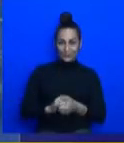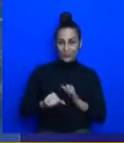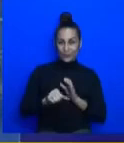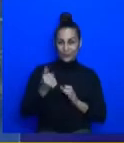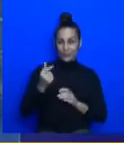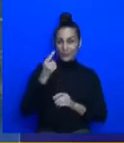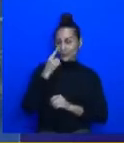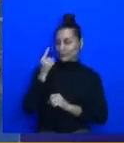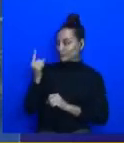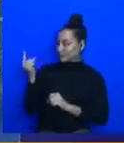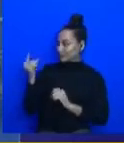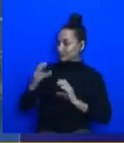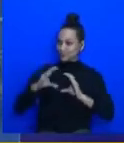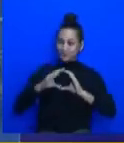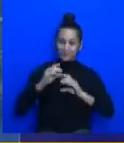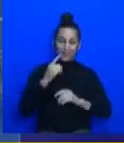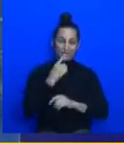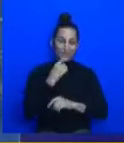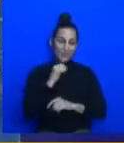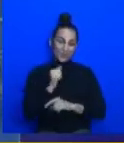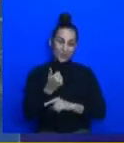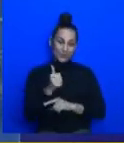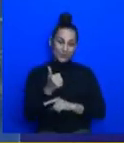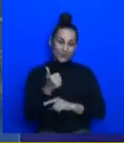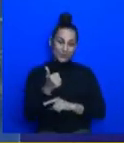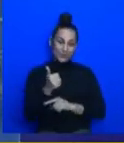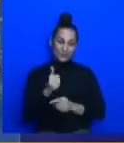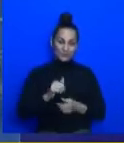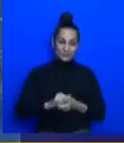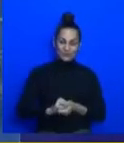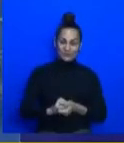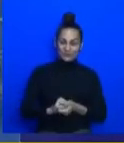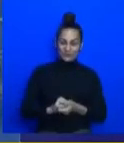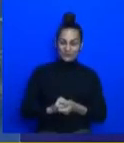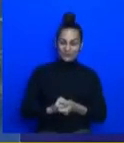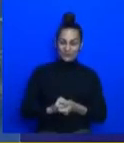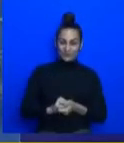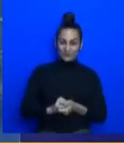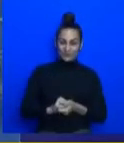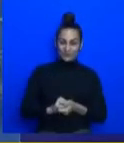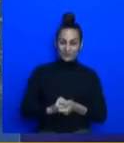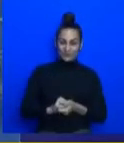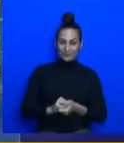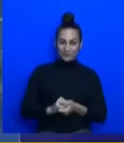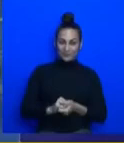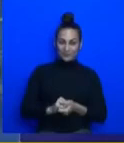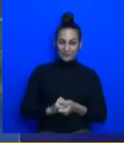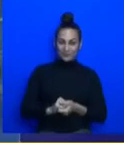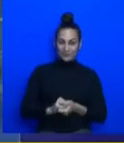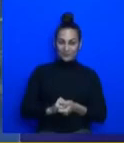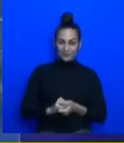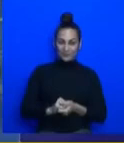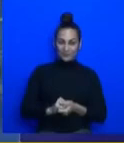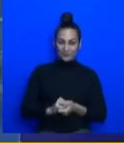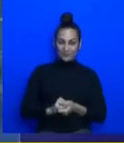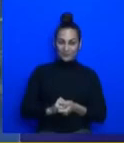O primeiro número está na tela. Bola vermelha, 11. Vermelha, número 11.